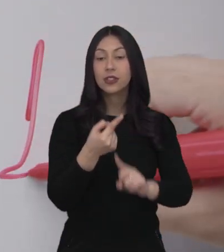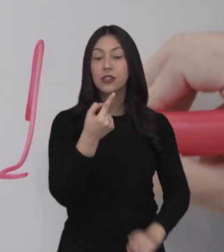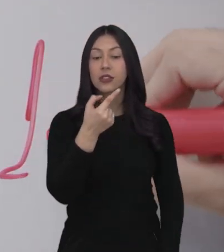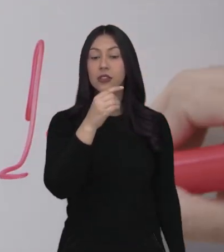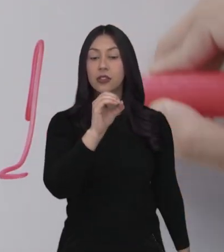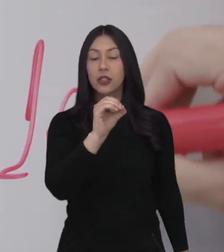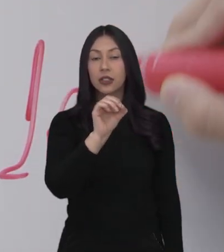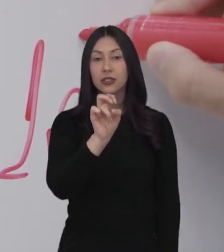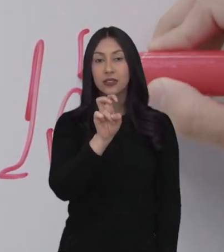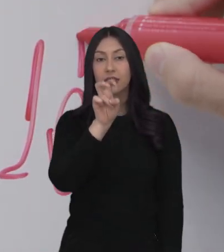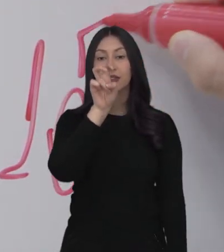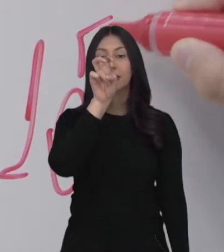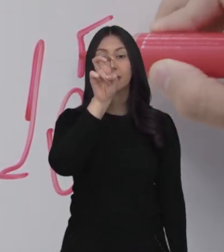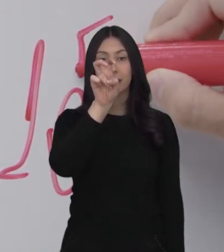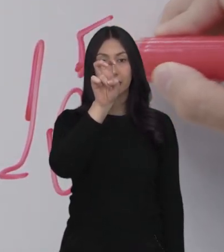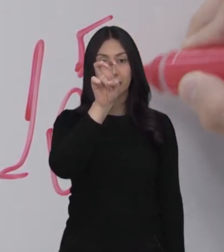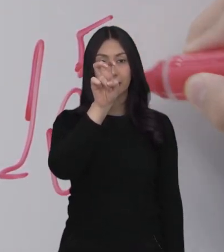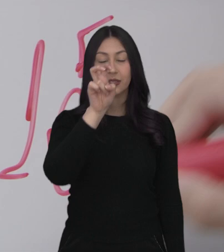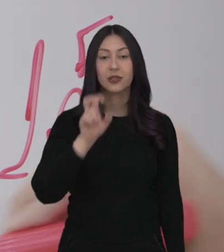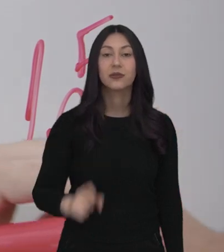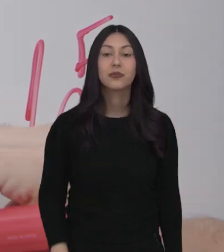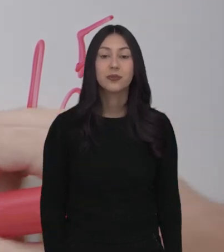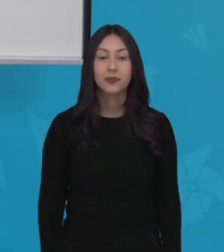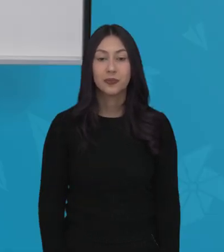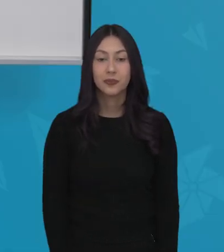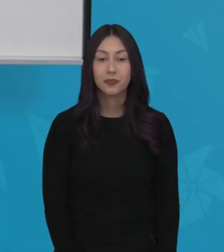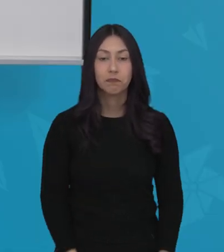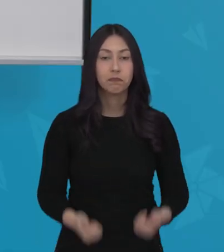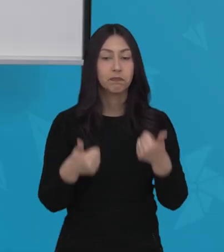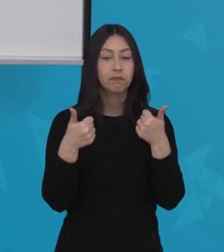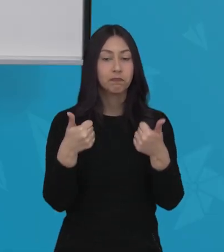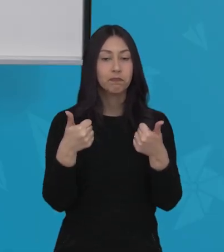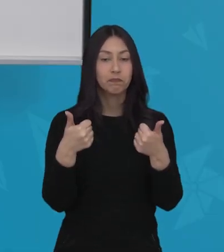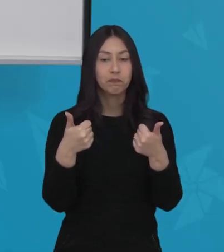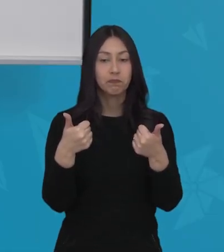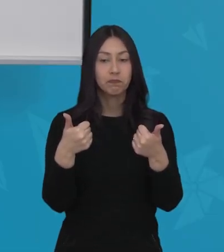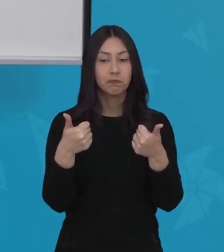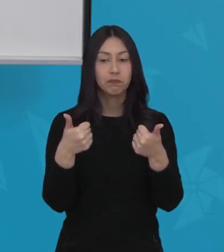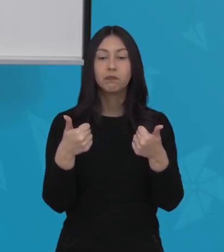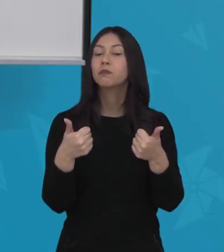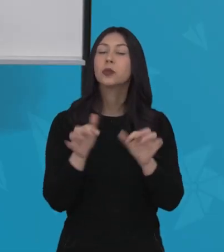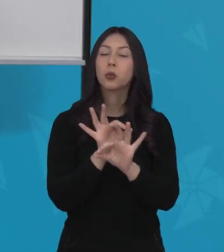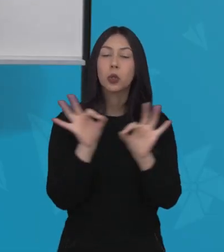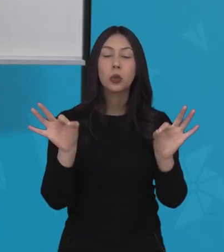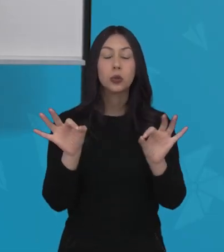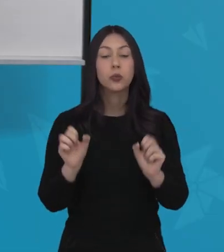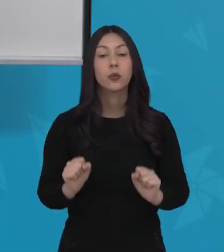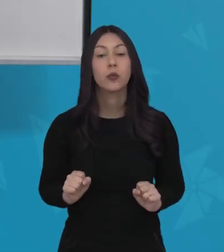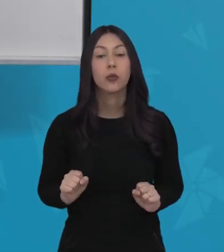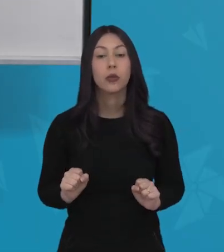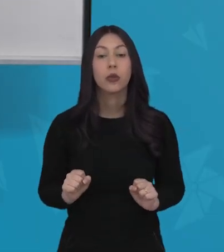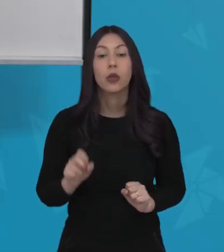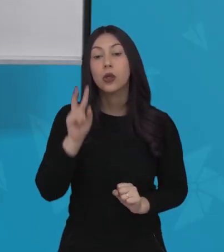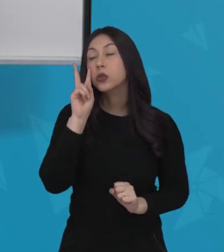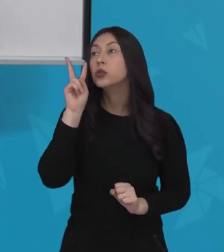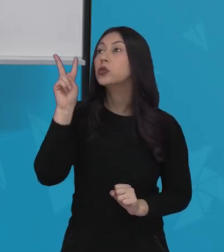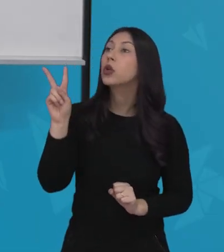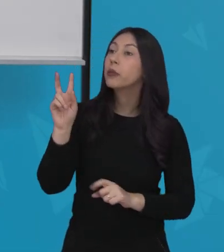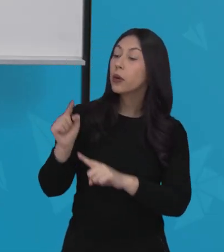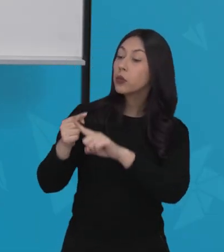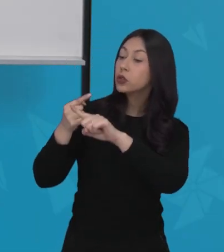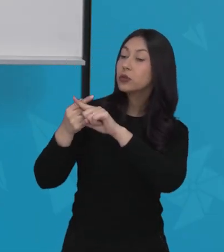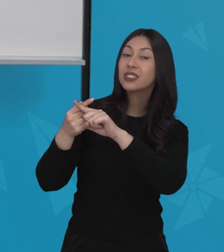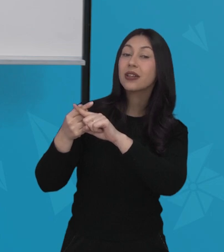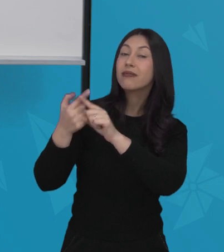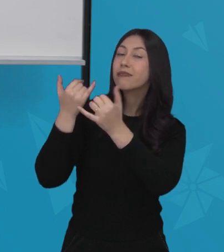vezes 10 elevado à quinta. Perfeito? Bom demais. Quando a gente olhar para a multiplicação,